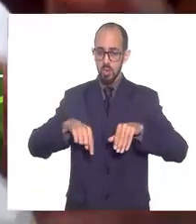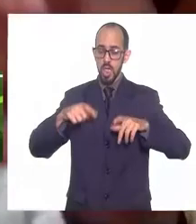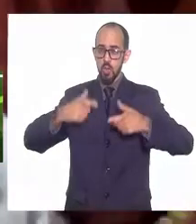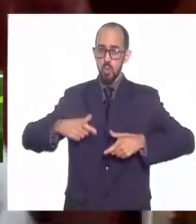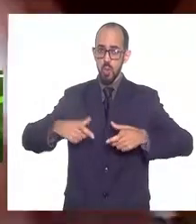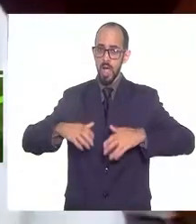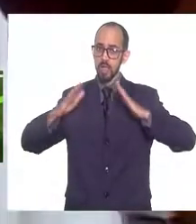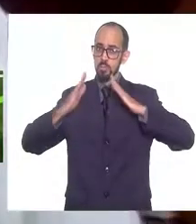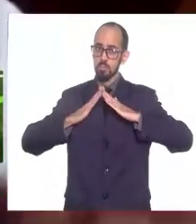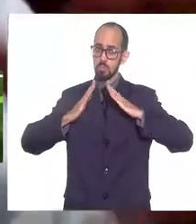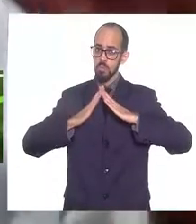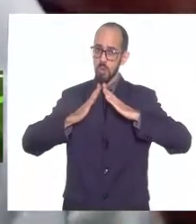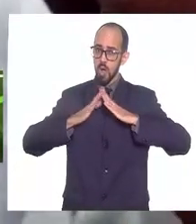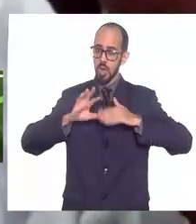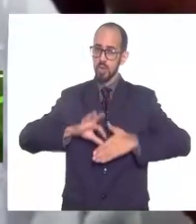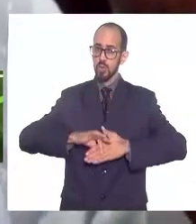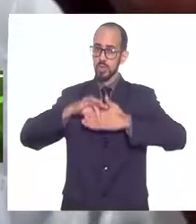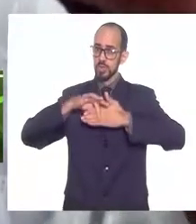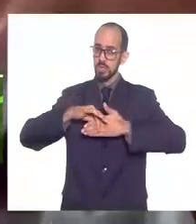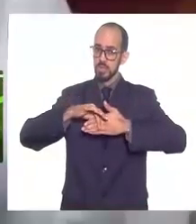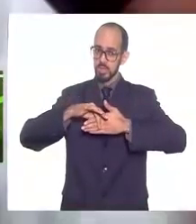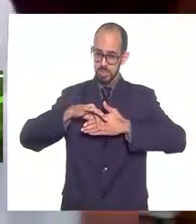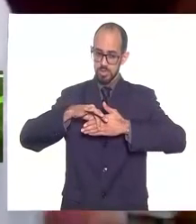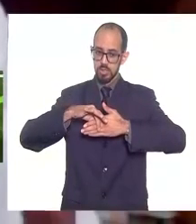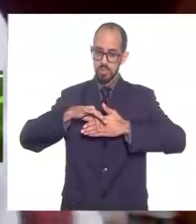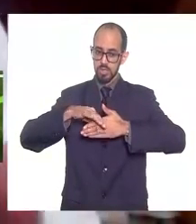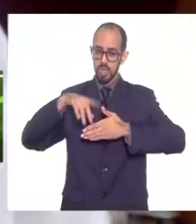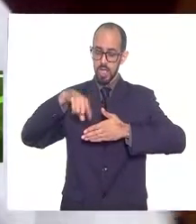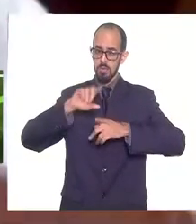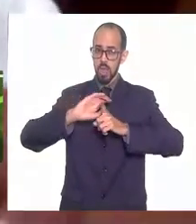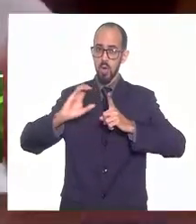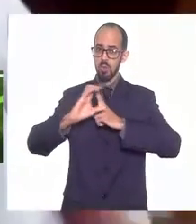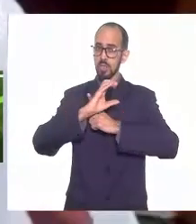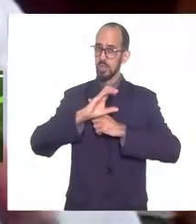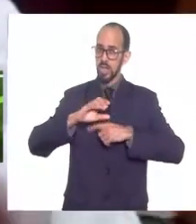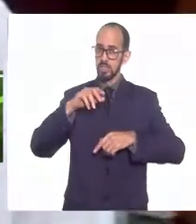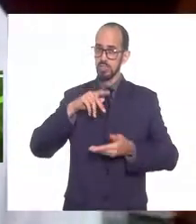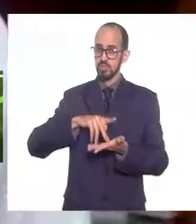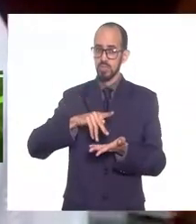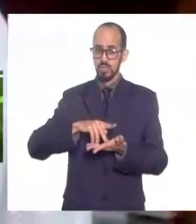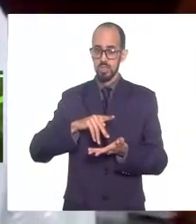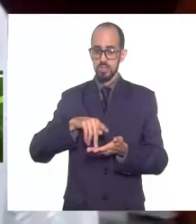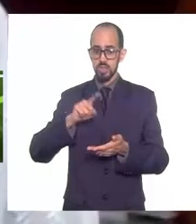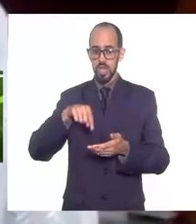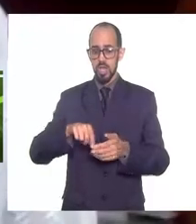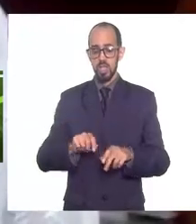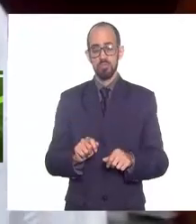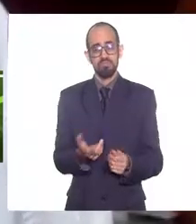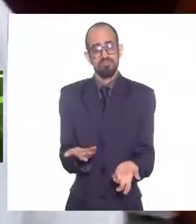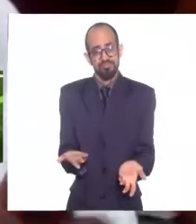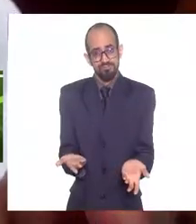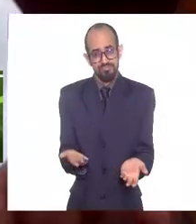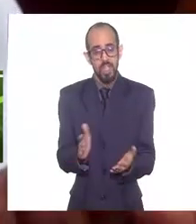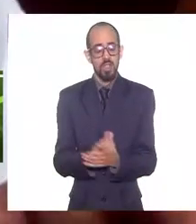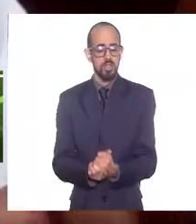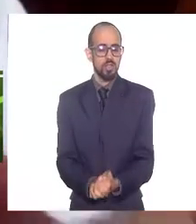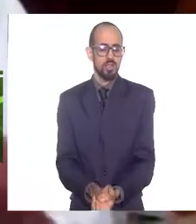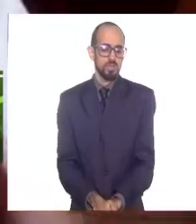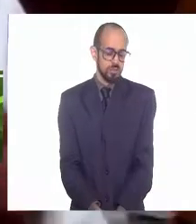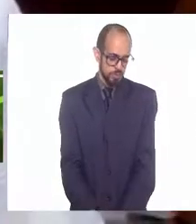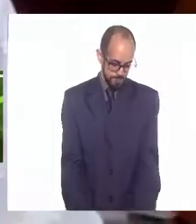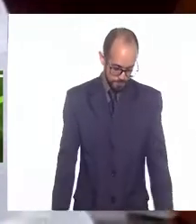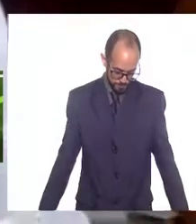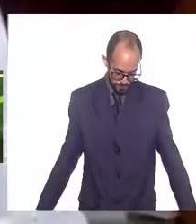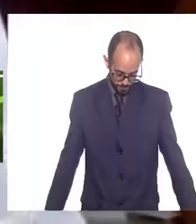residência do sacerdote, e é uma comunidade, é uma unidade tradicional territorial. Então, muitas